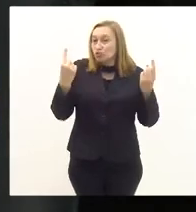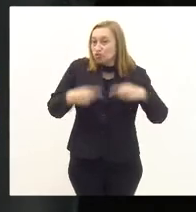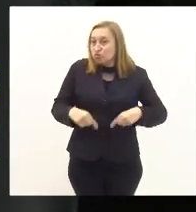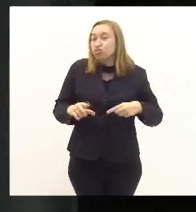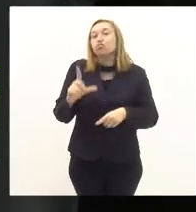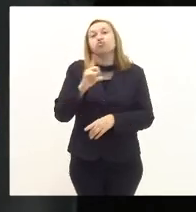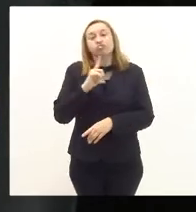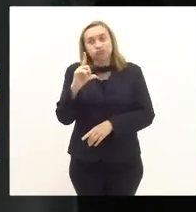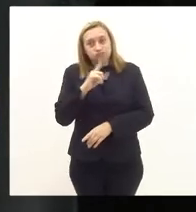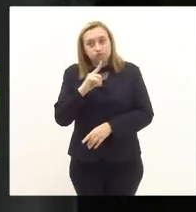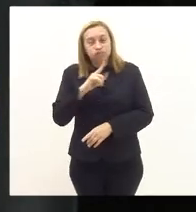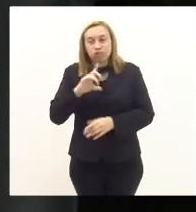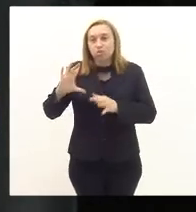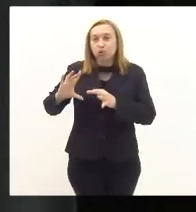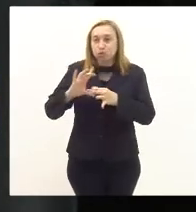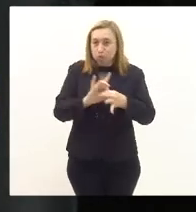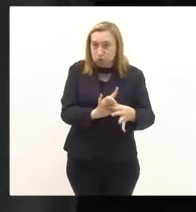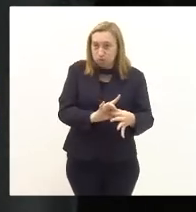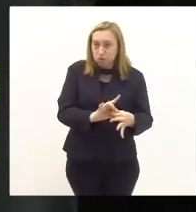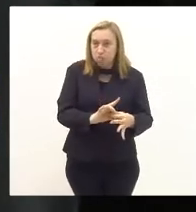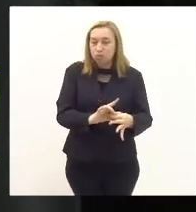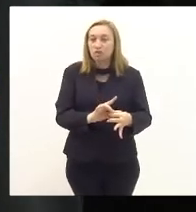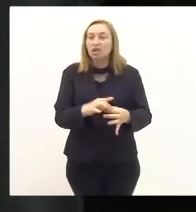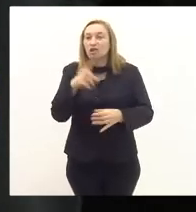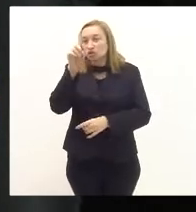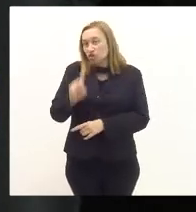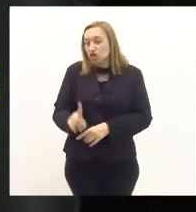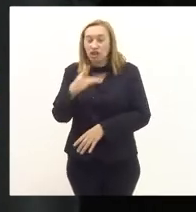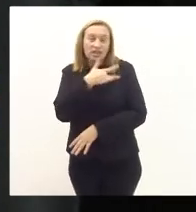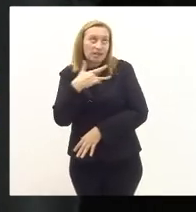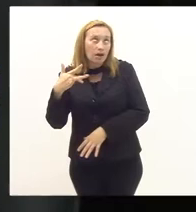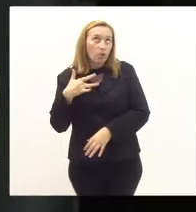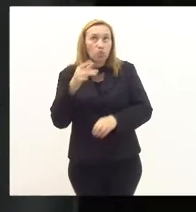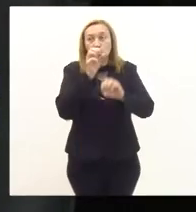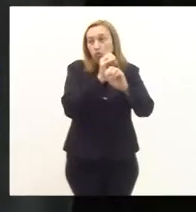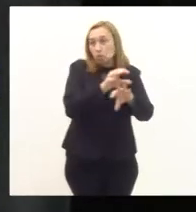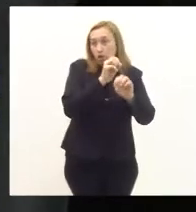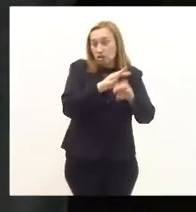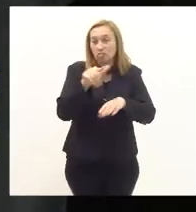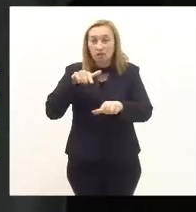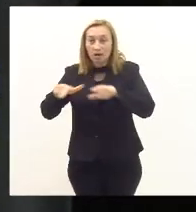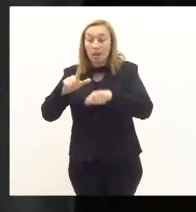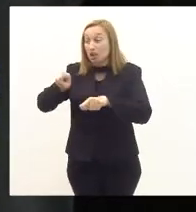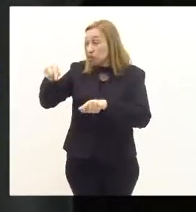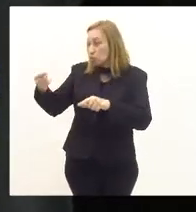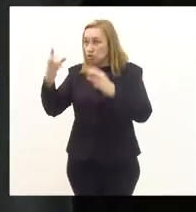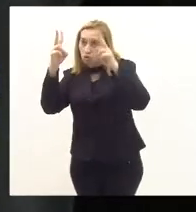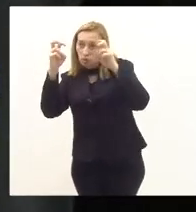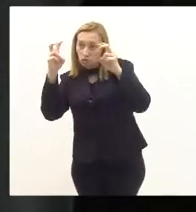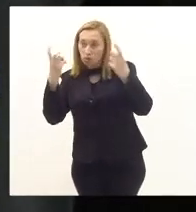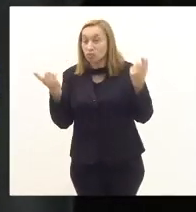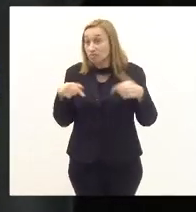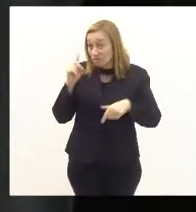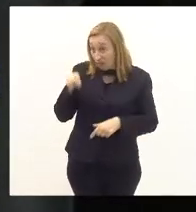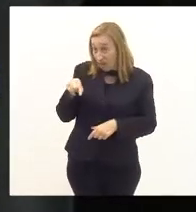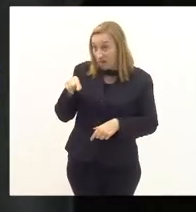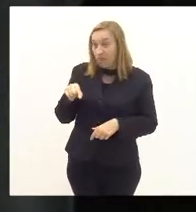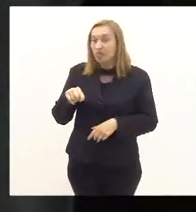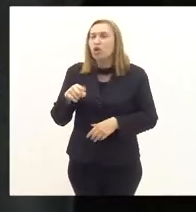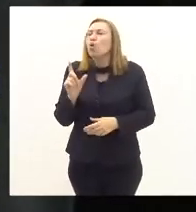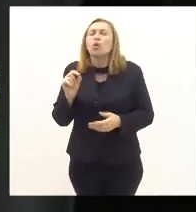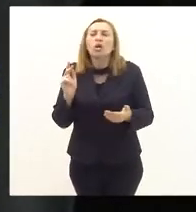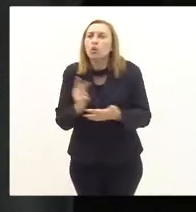desafios, né, ligados aos direitos da saúde, à educação, ao trabalho e outras coisas, né? E o